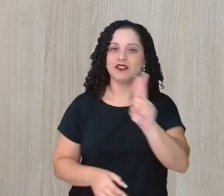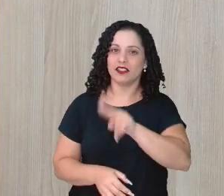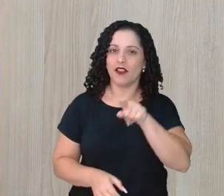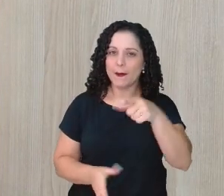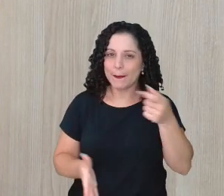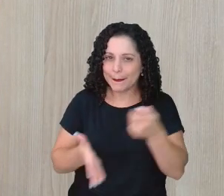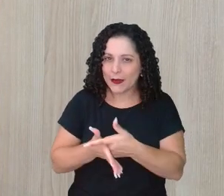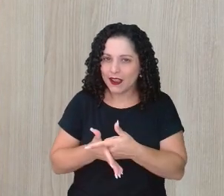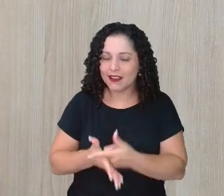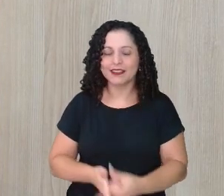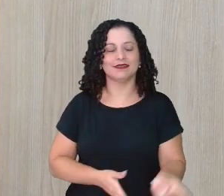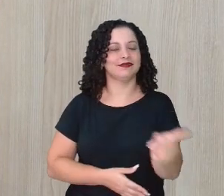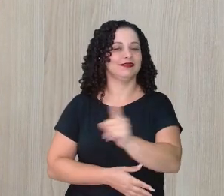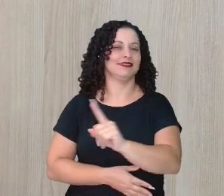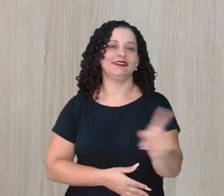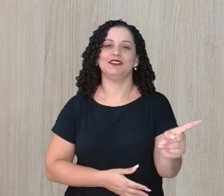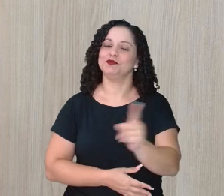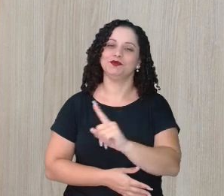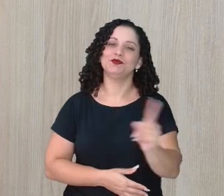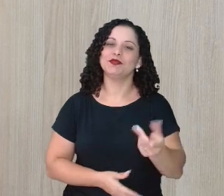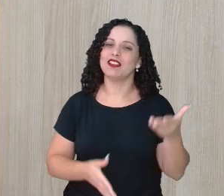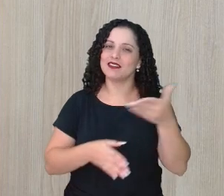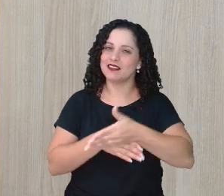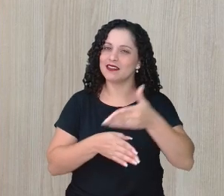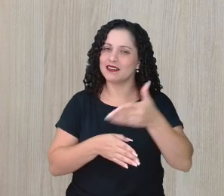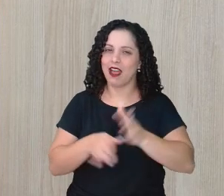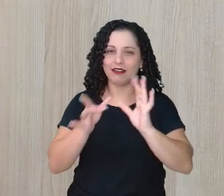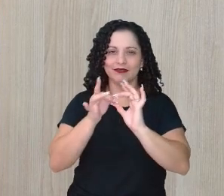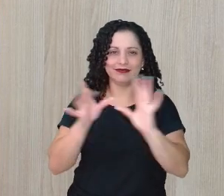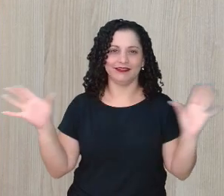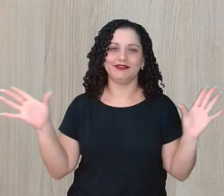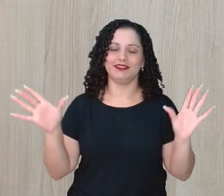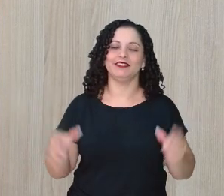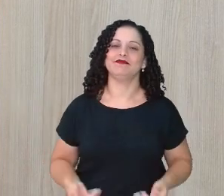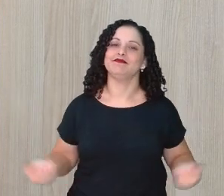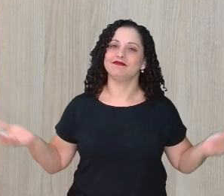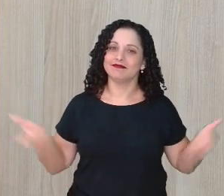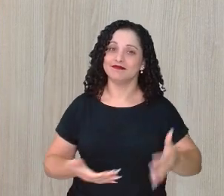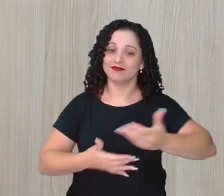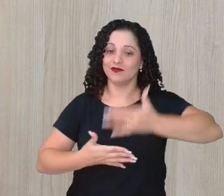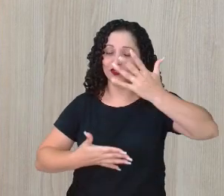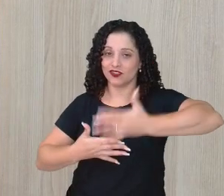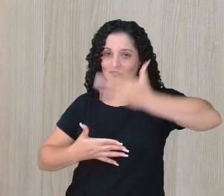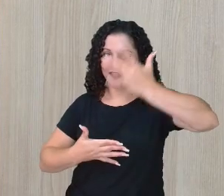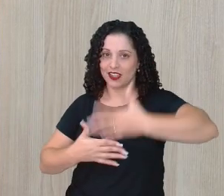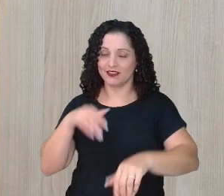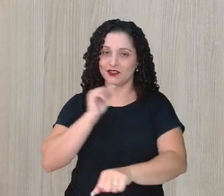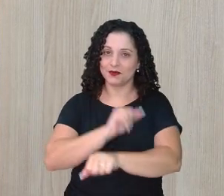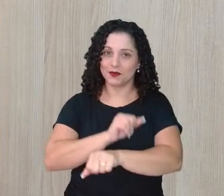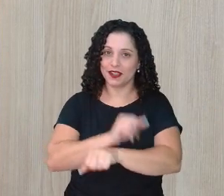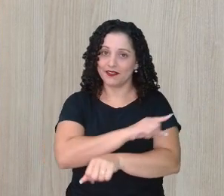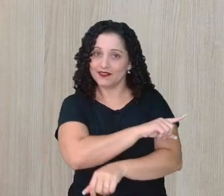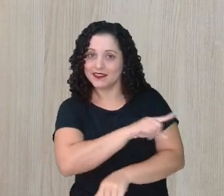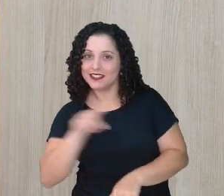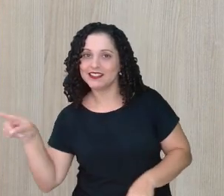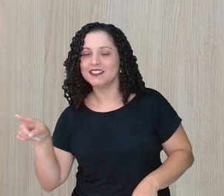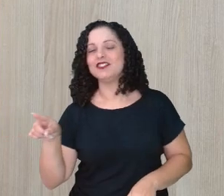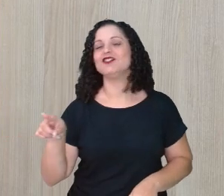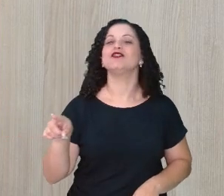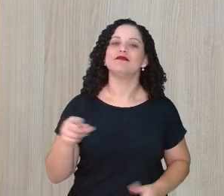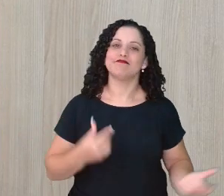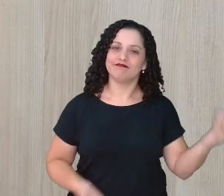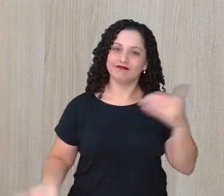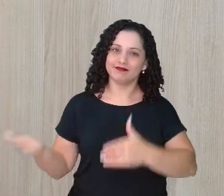seu pacote de dados para acessar a aula. Então é isso, a gente está aqui no chat, aguardando a participação de